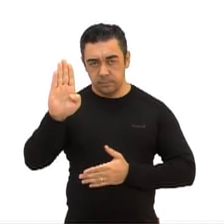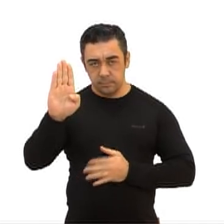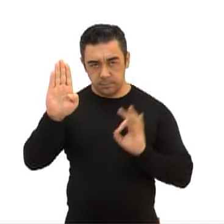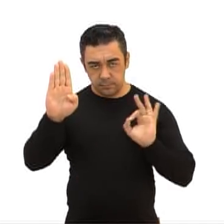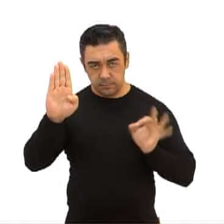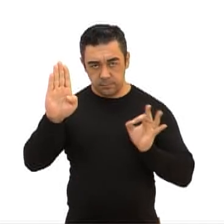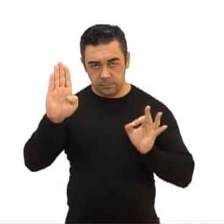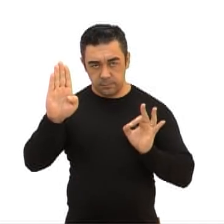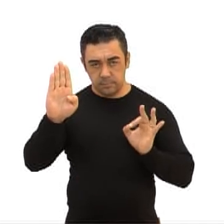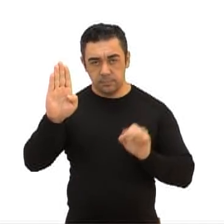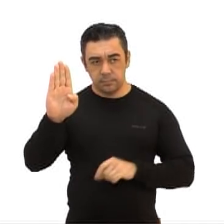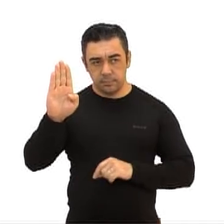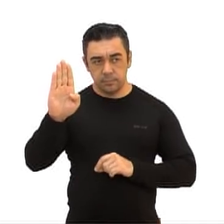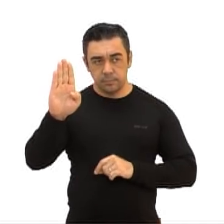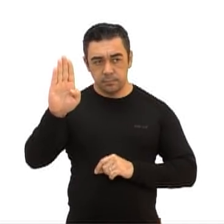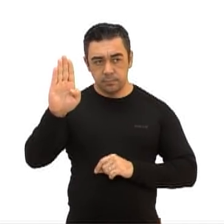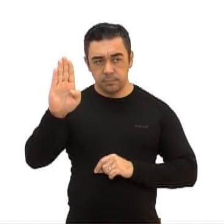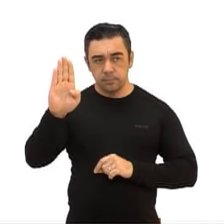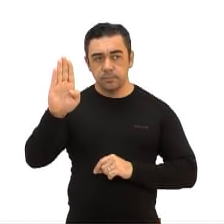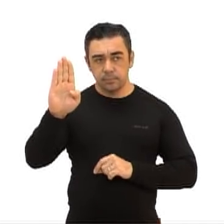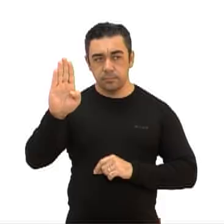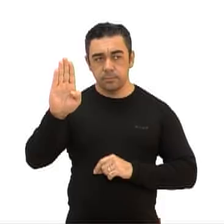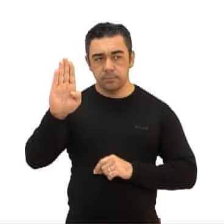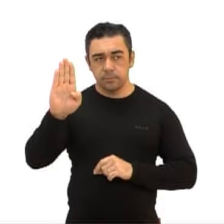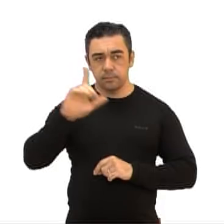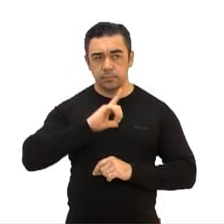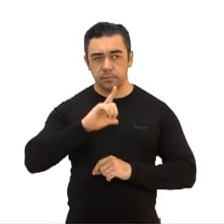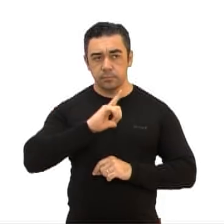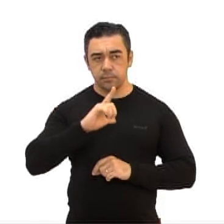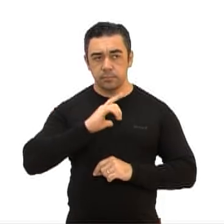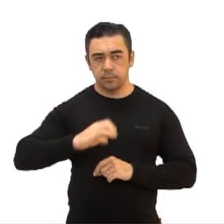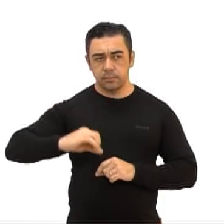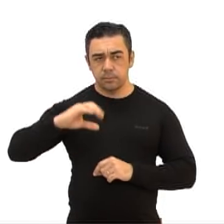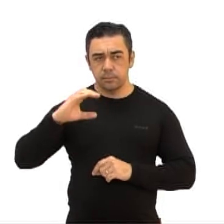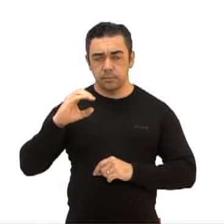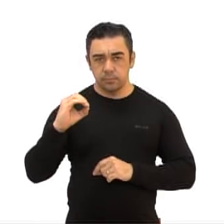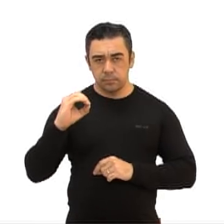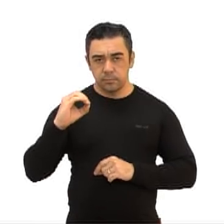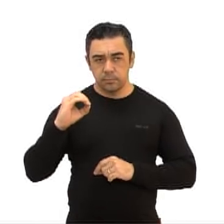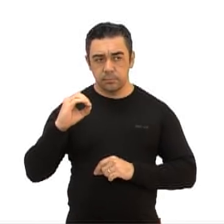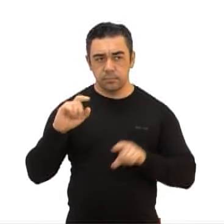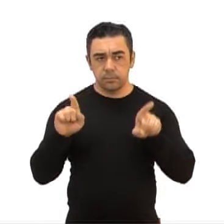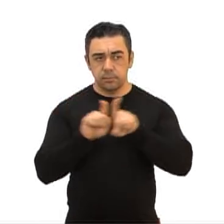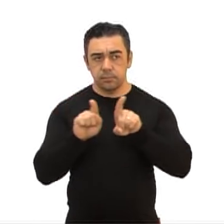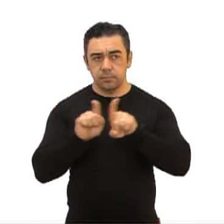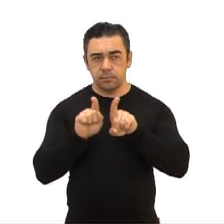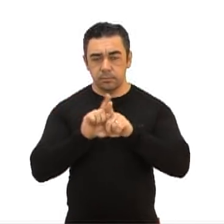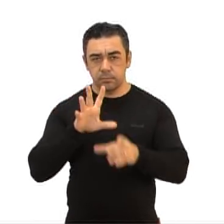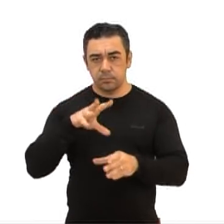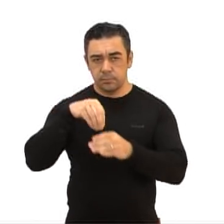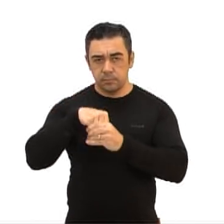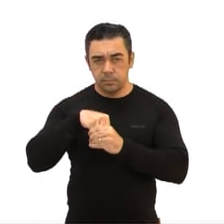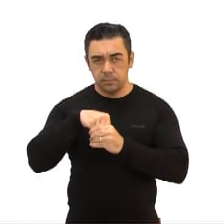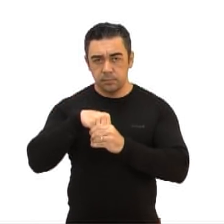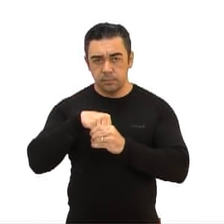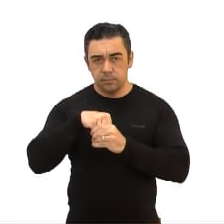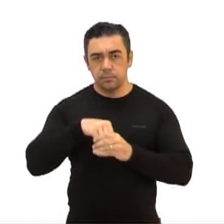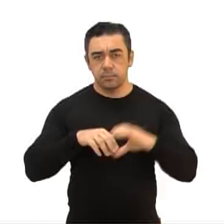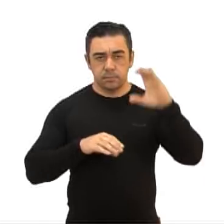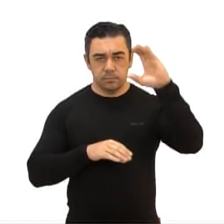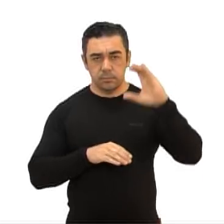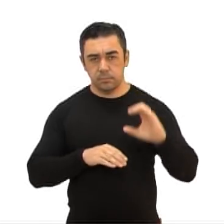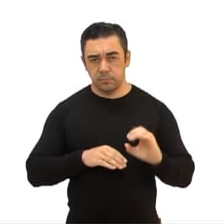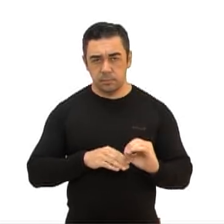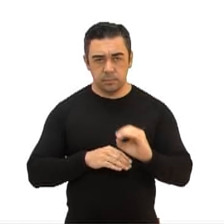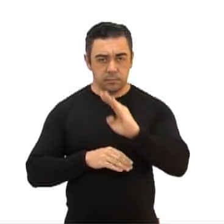COB, que ele forma um ângulo reto de 90 graus. Mas entre eles nós temos um ângulo